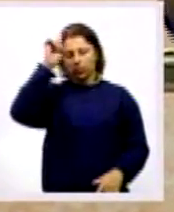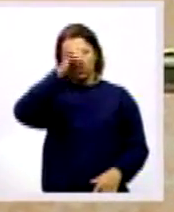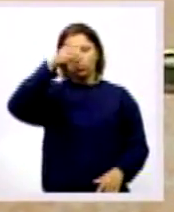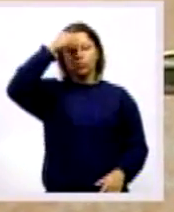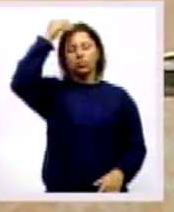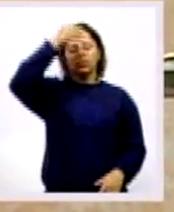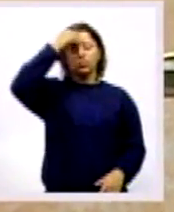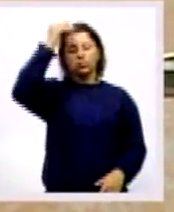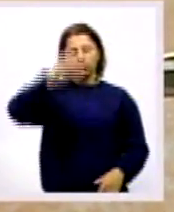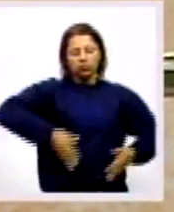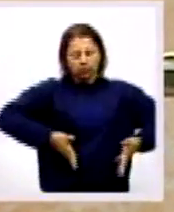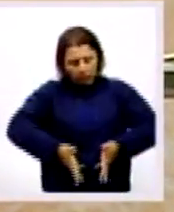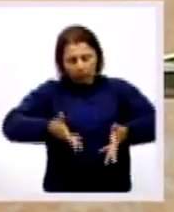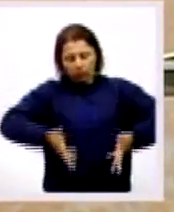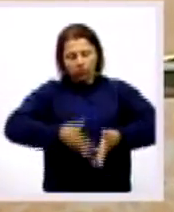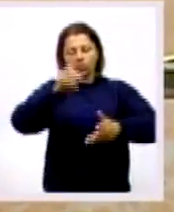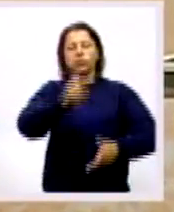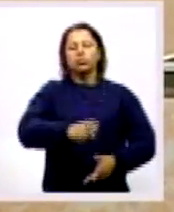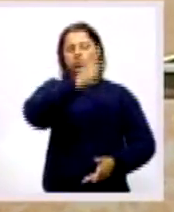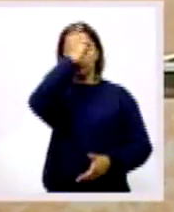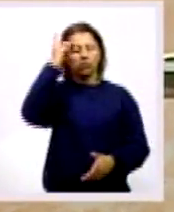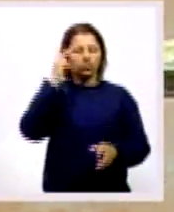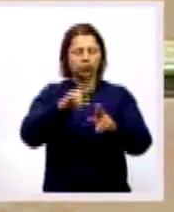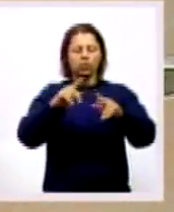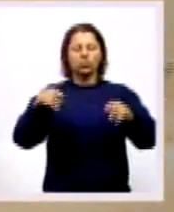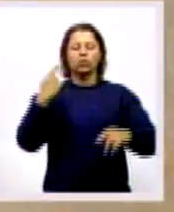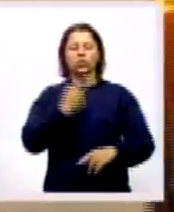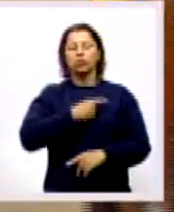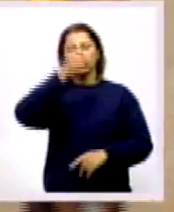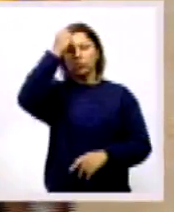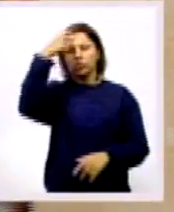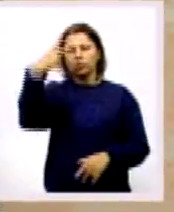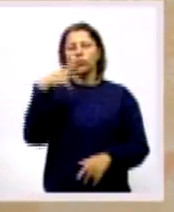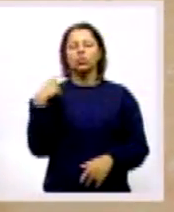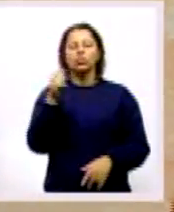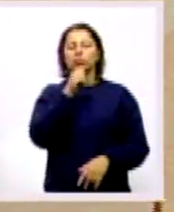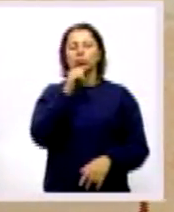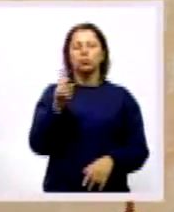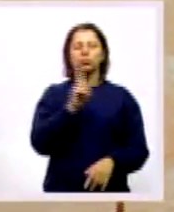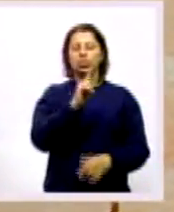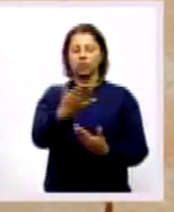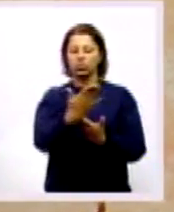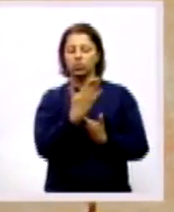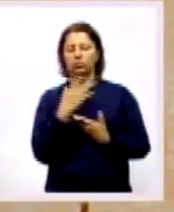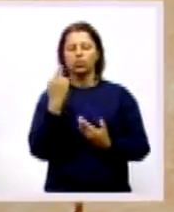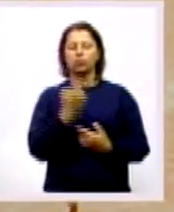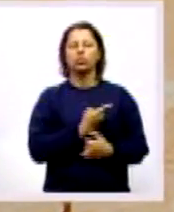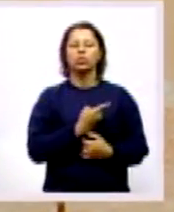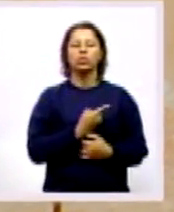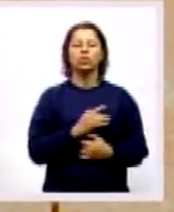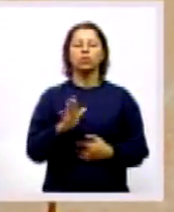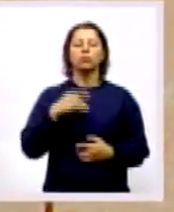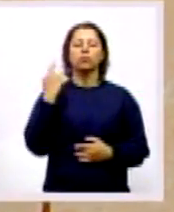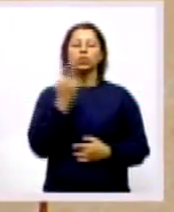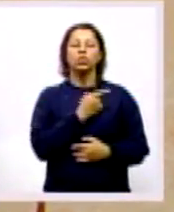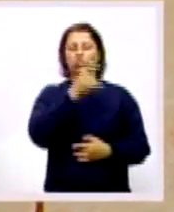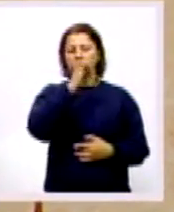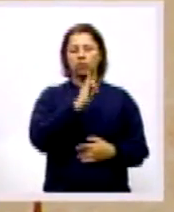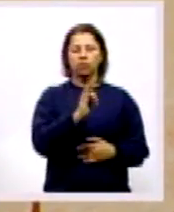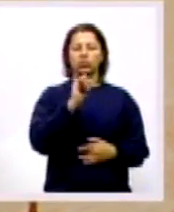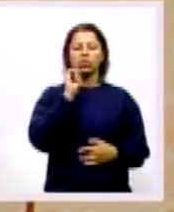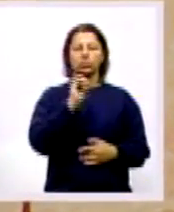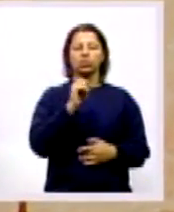pessoas diferentes. A nossa inteligência ainda não agiu a nosso favor. E quando a gente fala